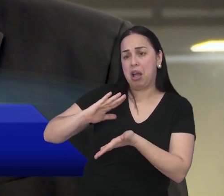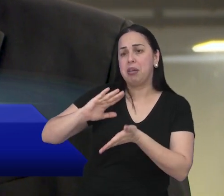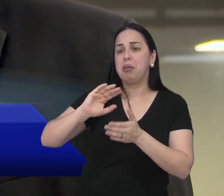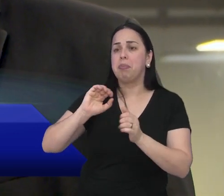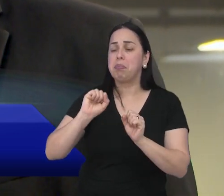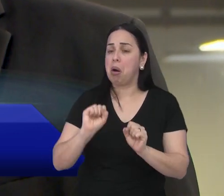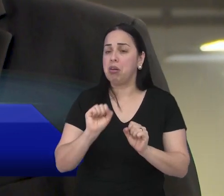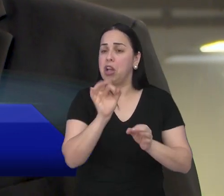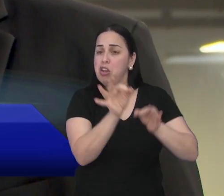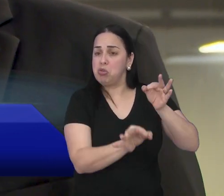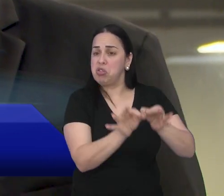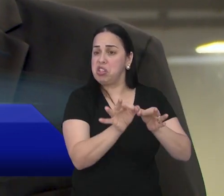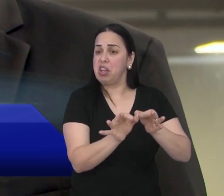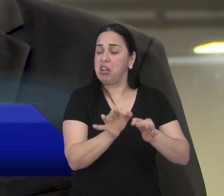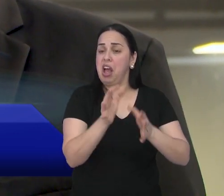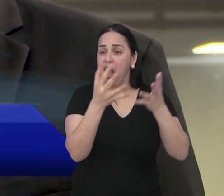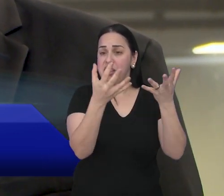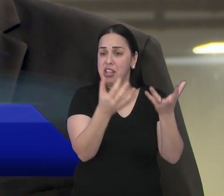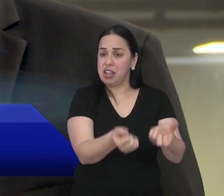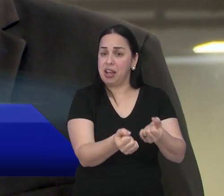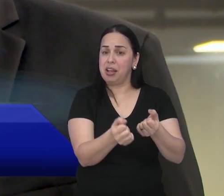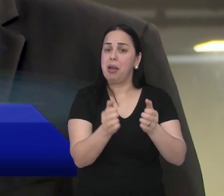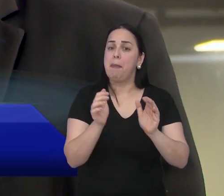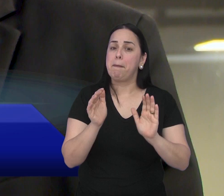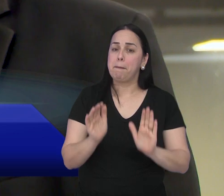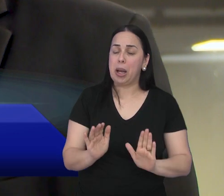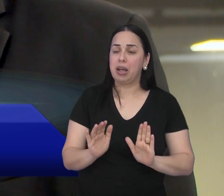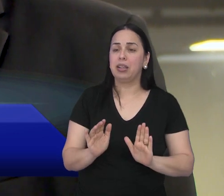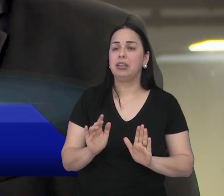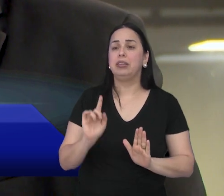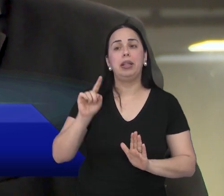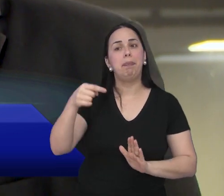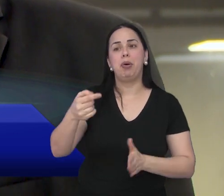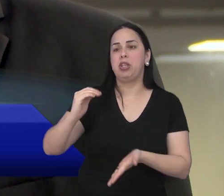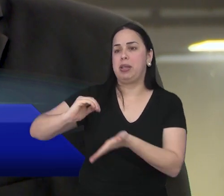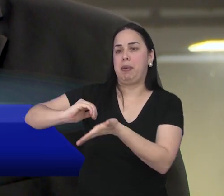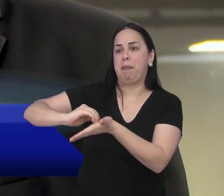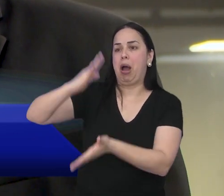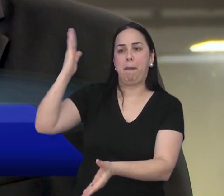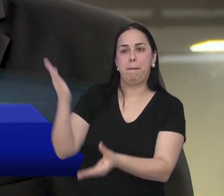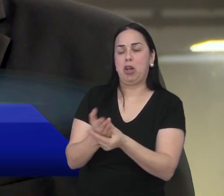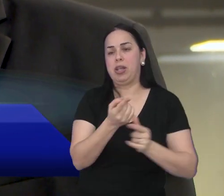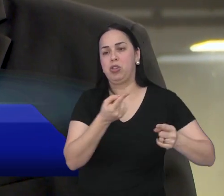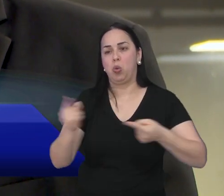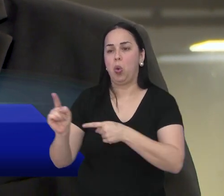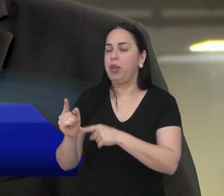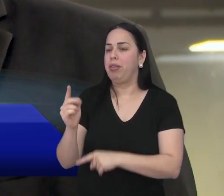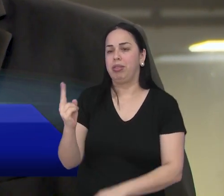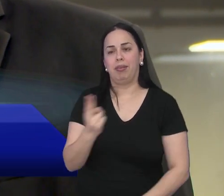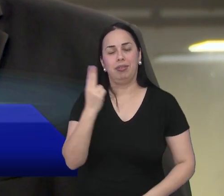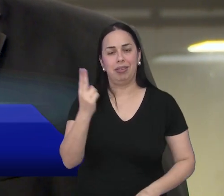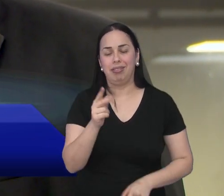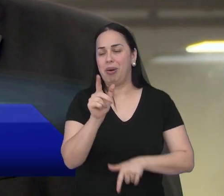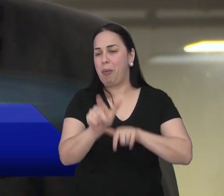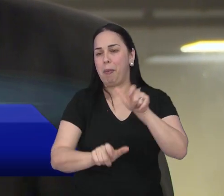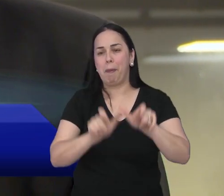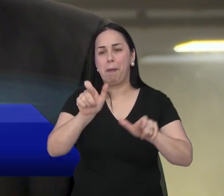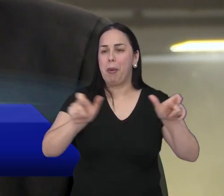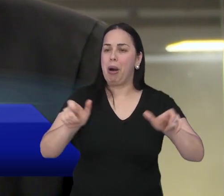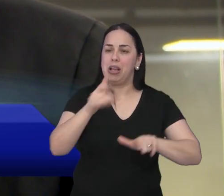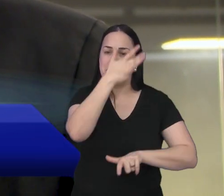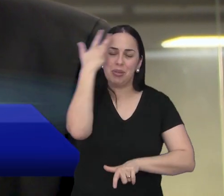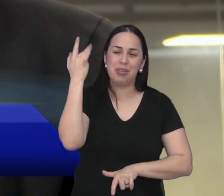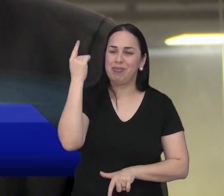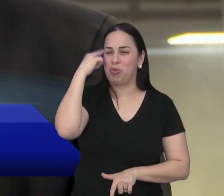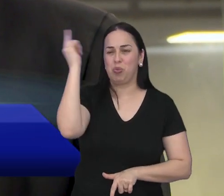demissão muitas vezes acaba sendo validado pela justiça, o que não poderia ele depois entrar com a rescisão indireta. Então, a população não